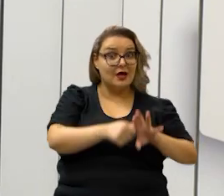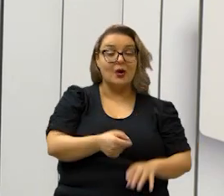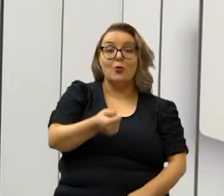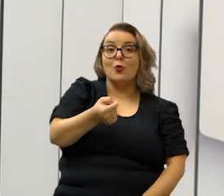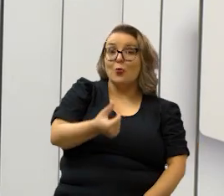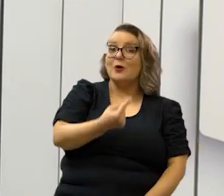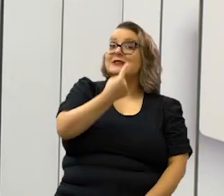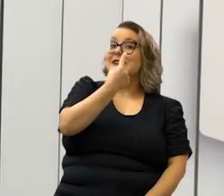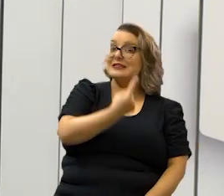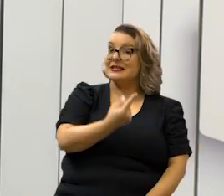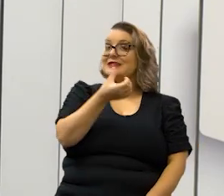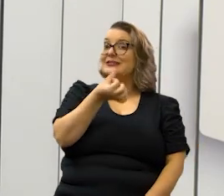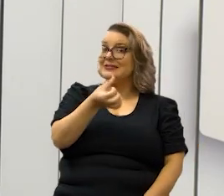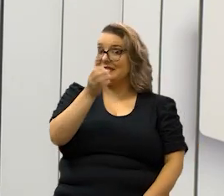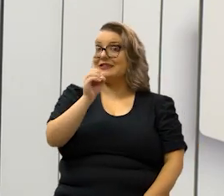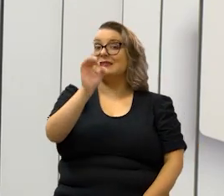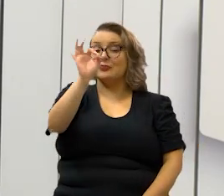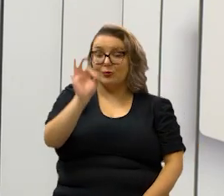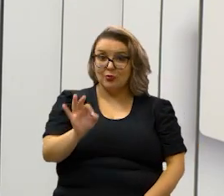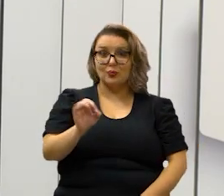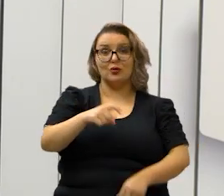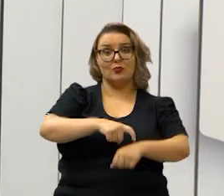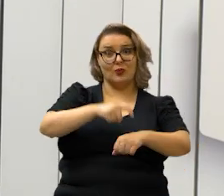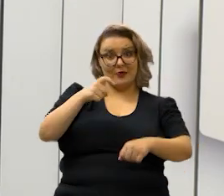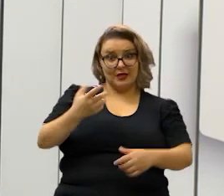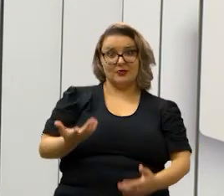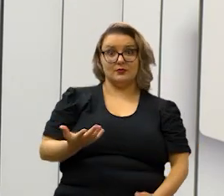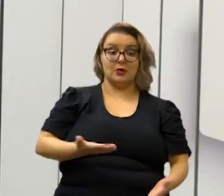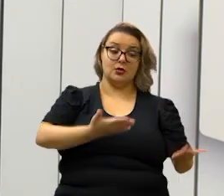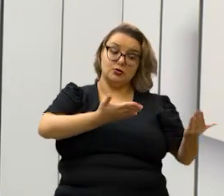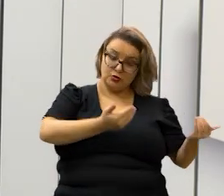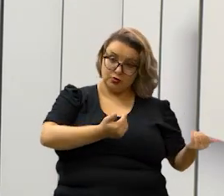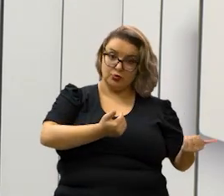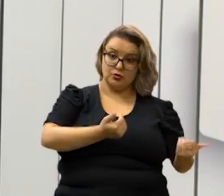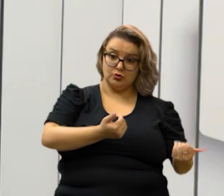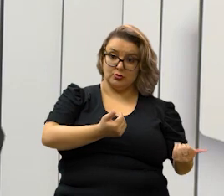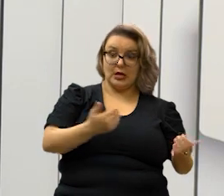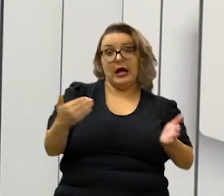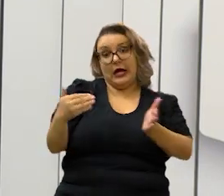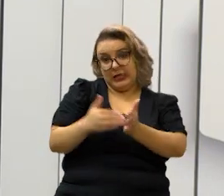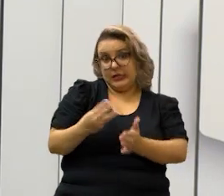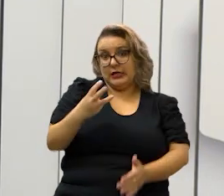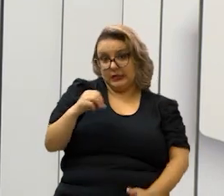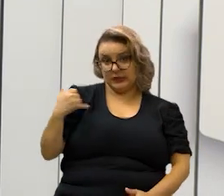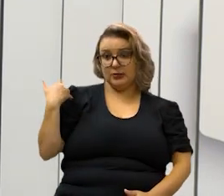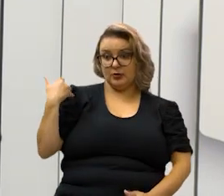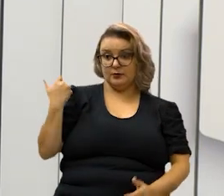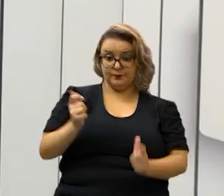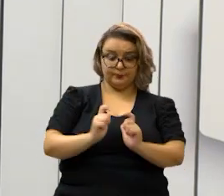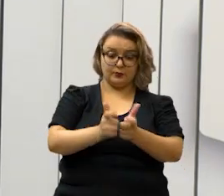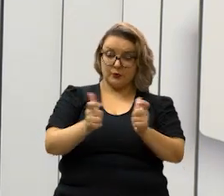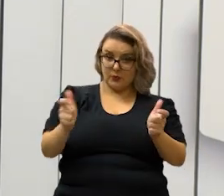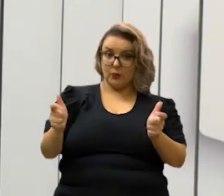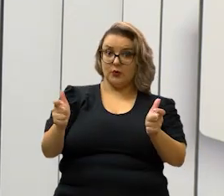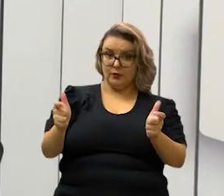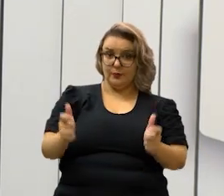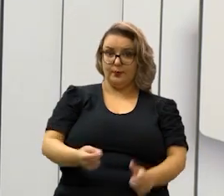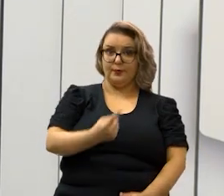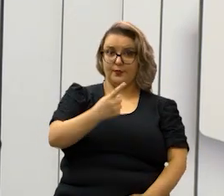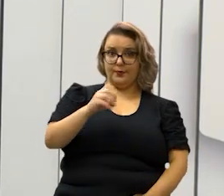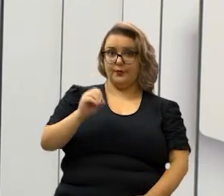quase 160% no período. Entre jovens de até 30 anos, o crescimento foi